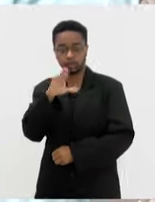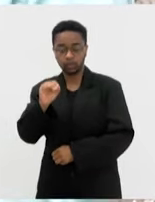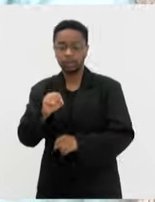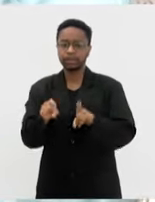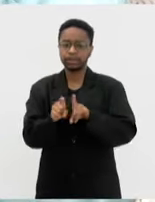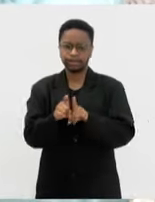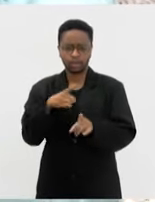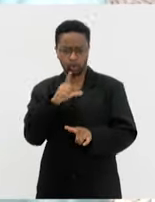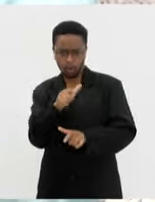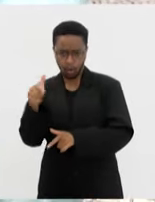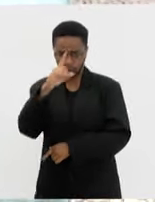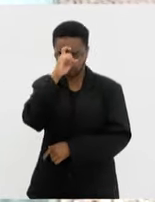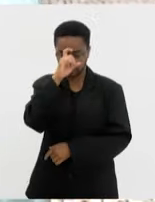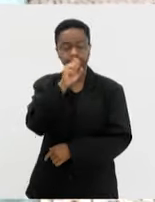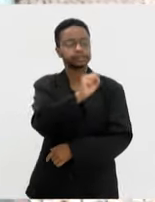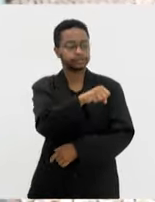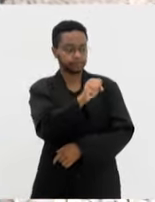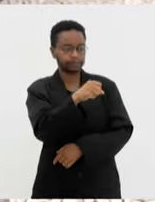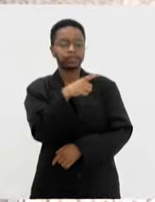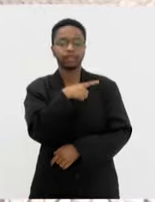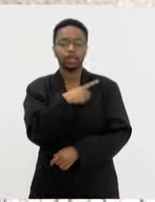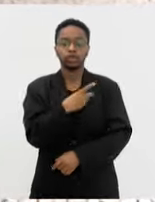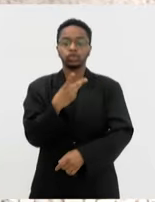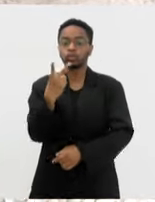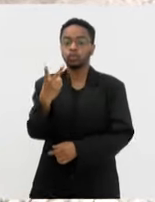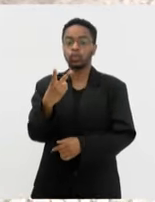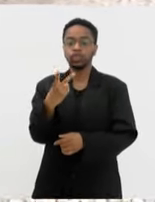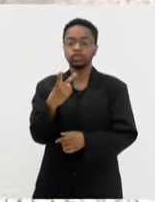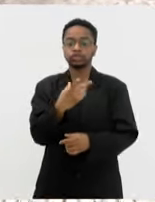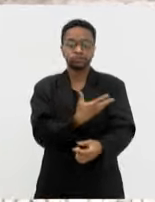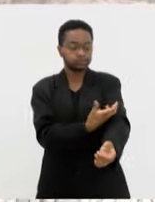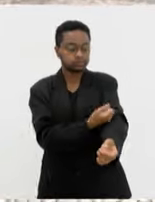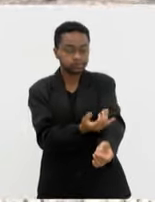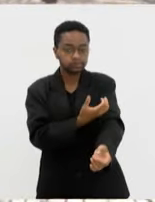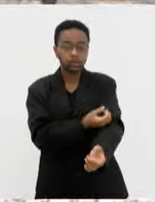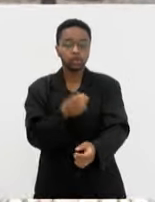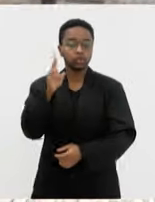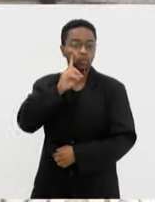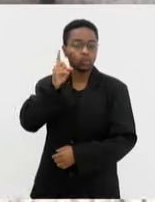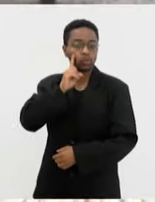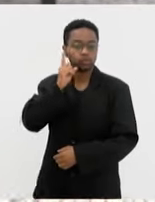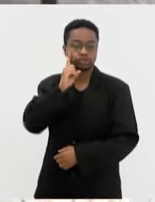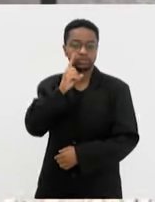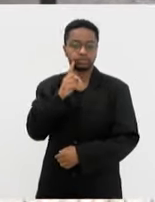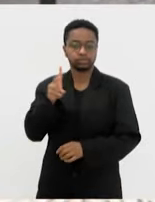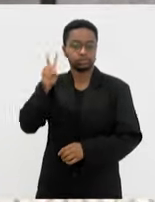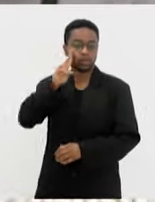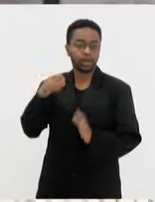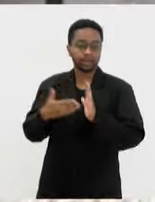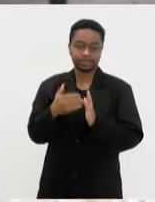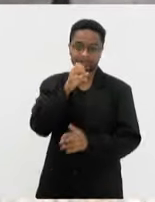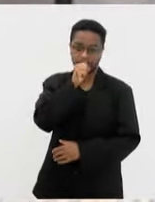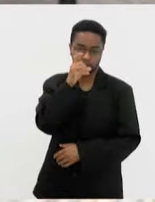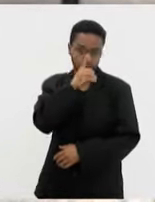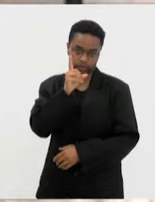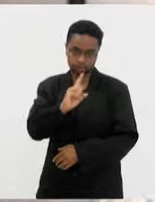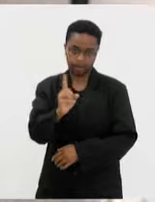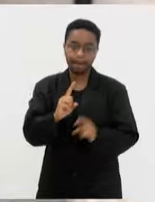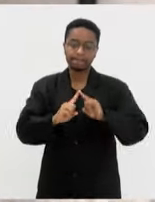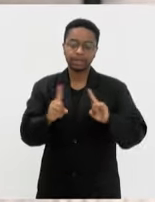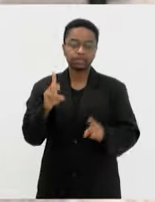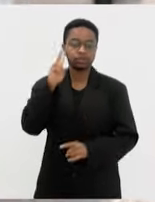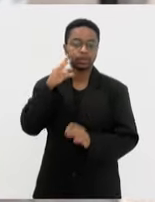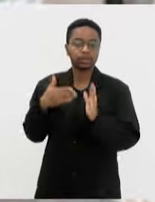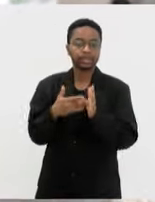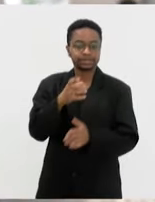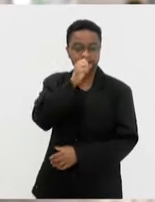Sim, sem dúvida. A gente faz duas coletas móveis todos os dias do ano, segunda a sábado. Domingo não, mas segunda a sábado a gente sai com duas